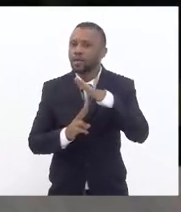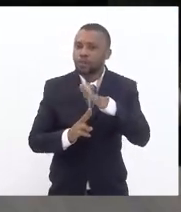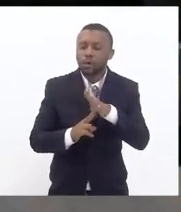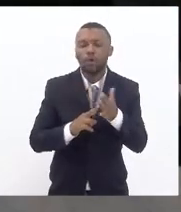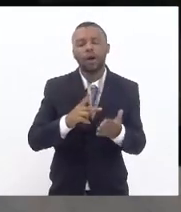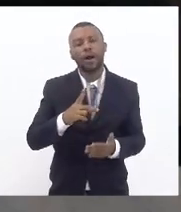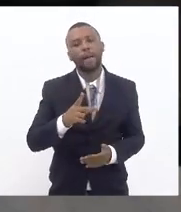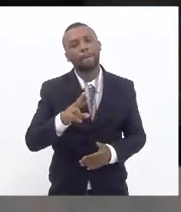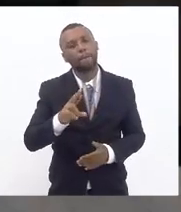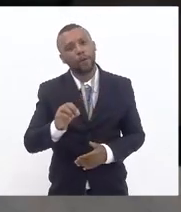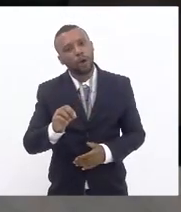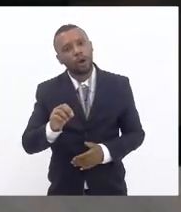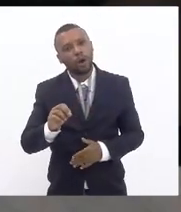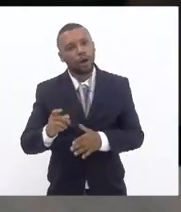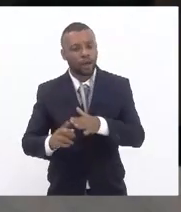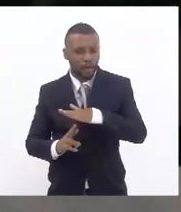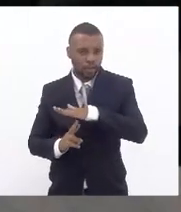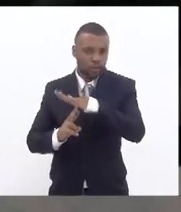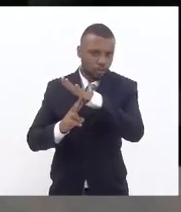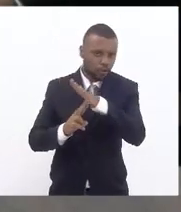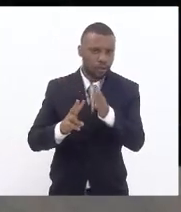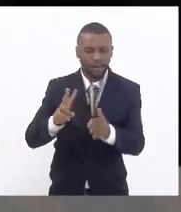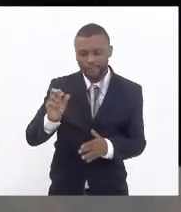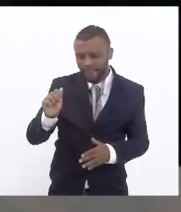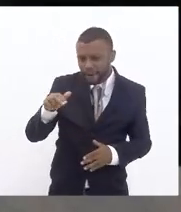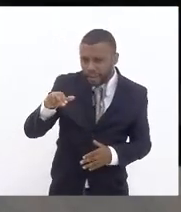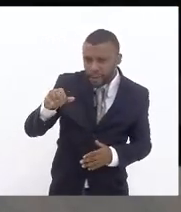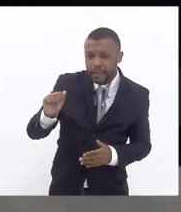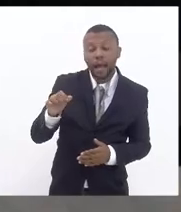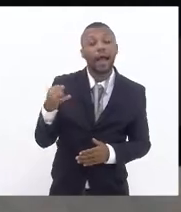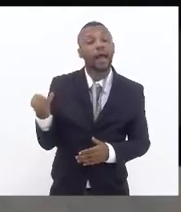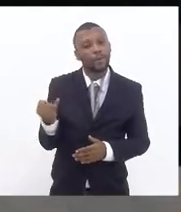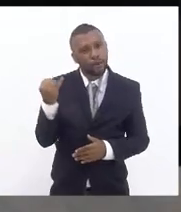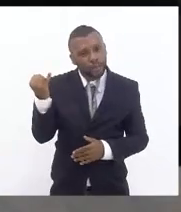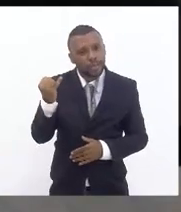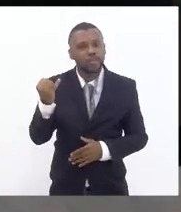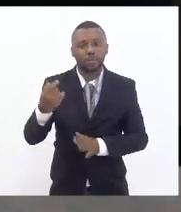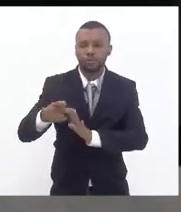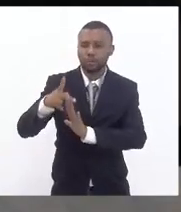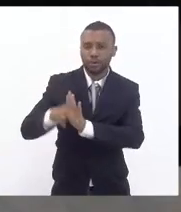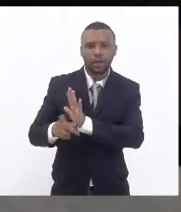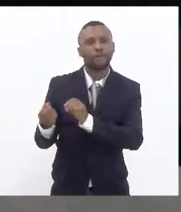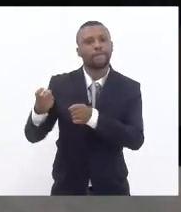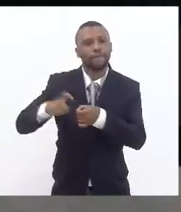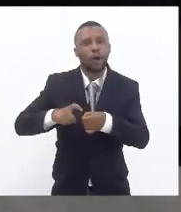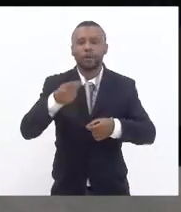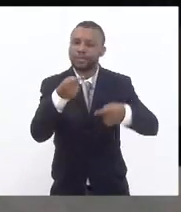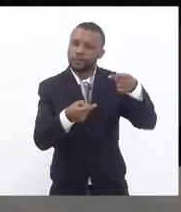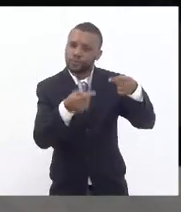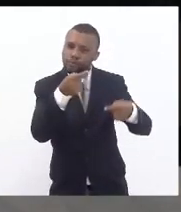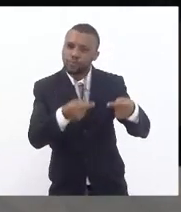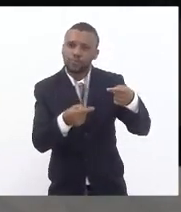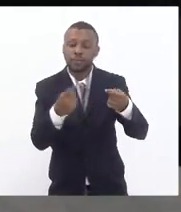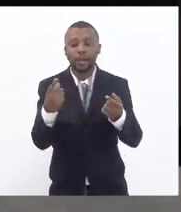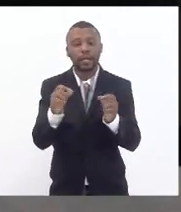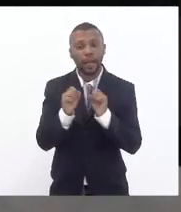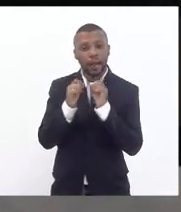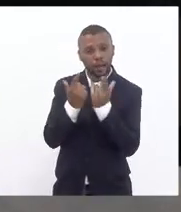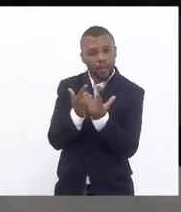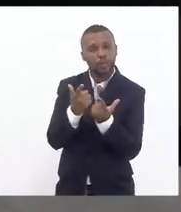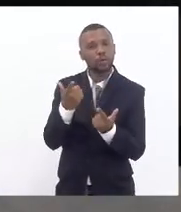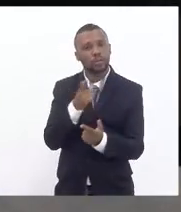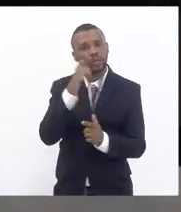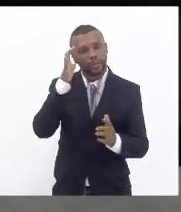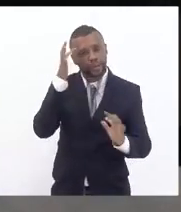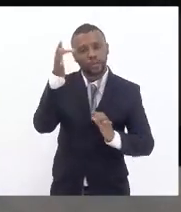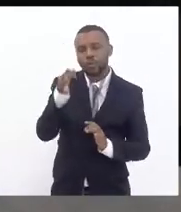pró-reitora Vânia. É importante que o projeto volte à pauta e a Assembleia decida sobre o melhor destino para o ensino